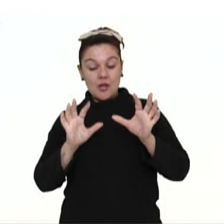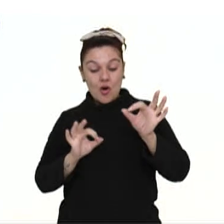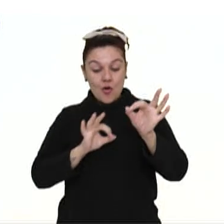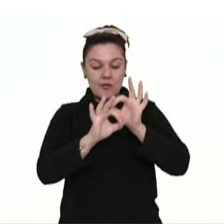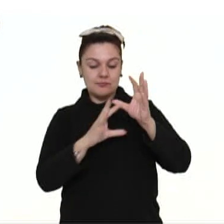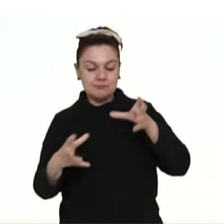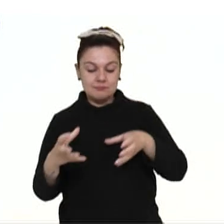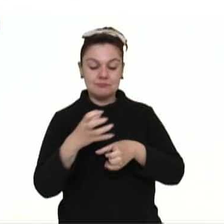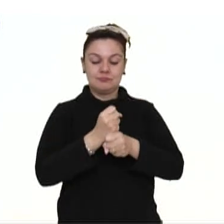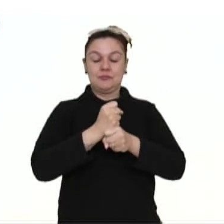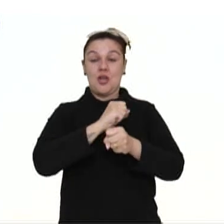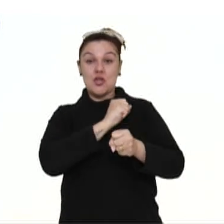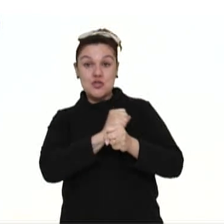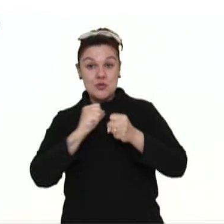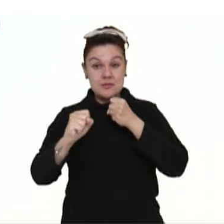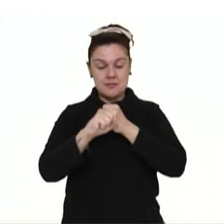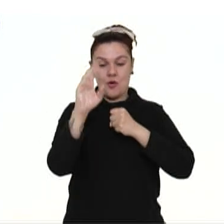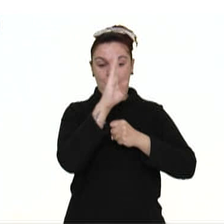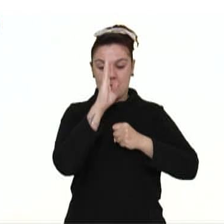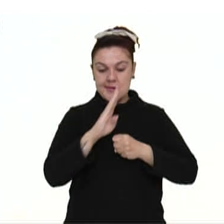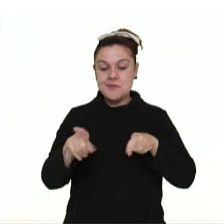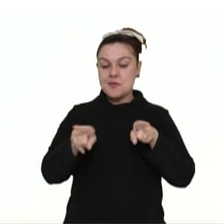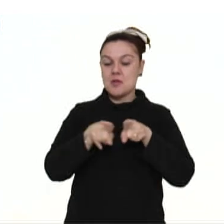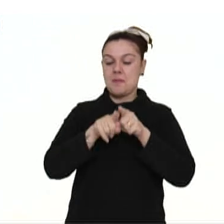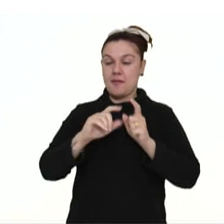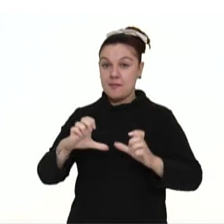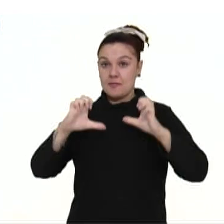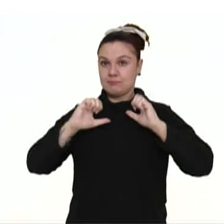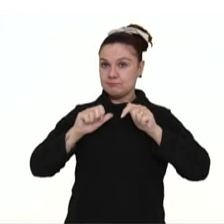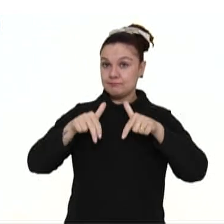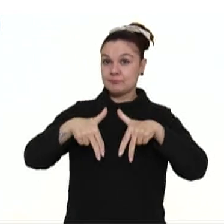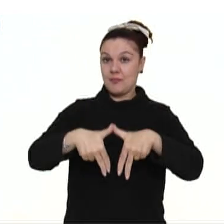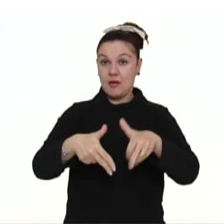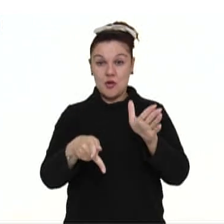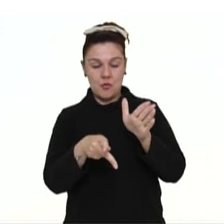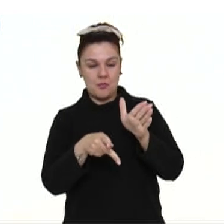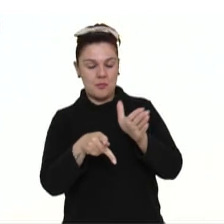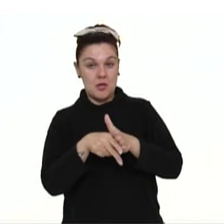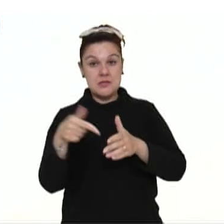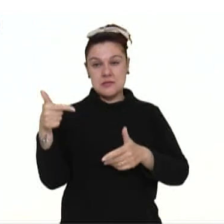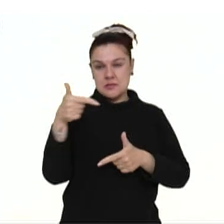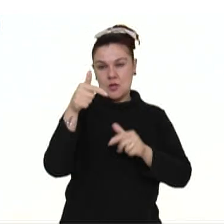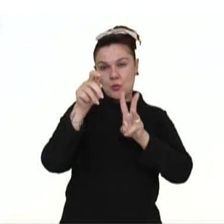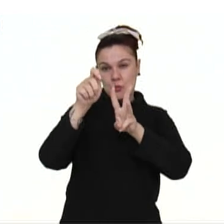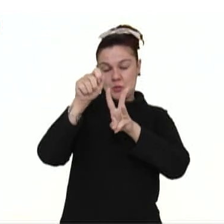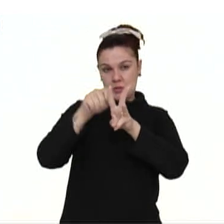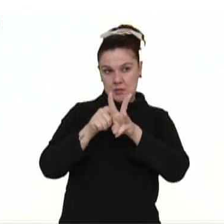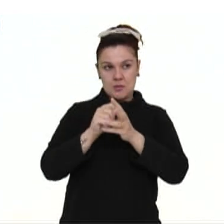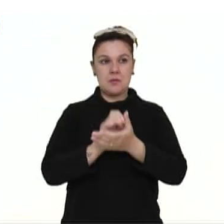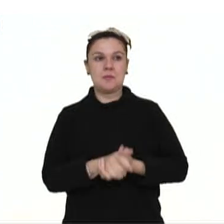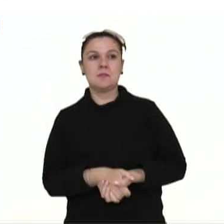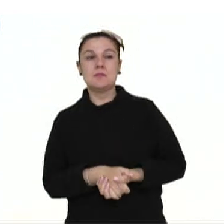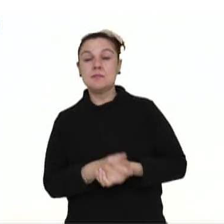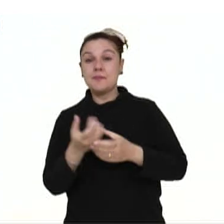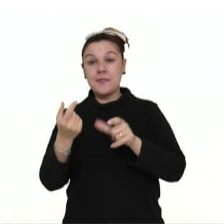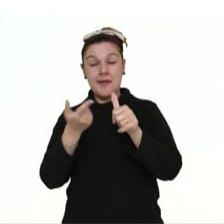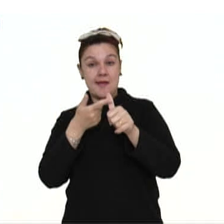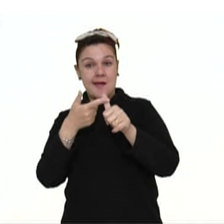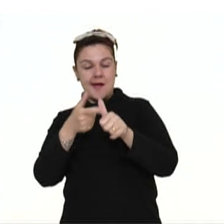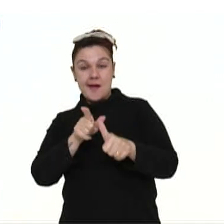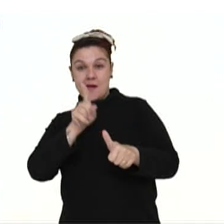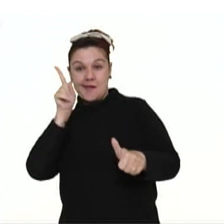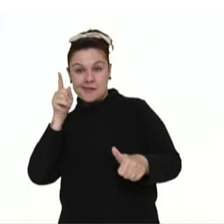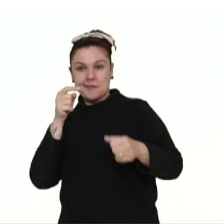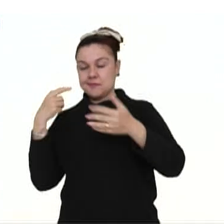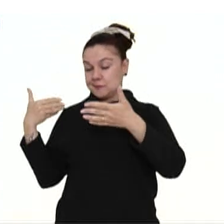do Brasil e suas matrizes étnicas, isso ainda no segundo trimestre e antes da